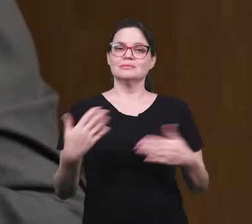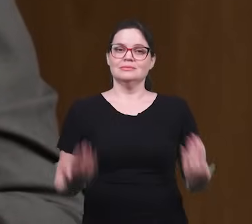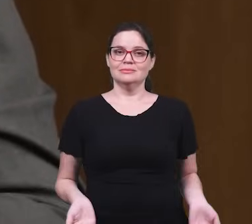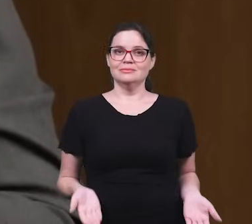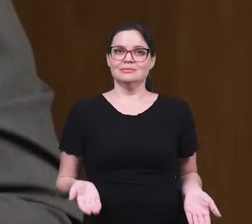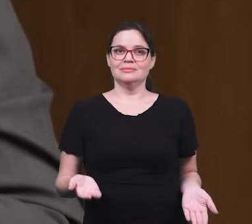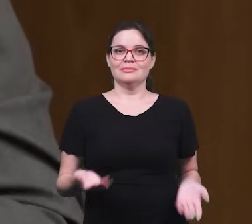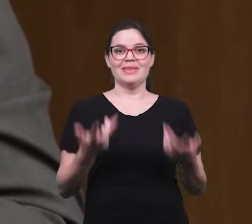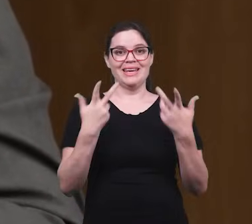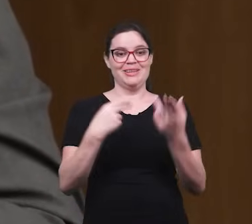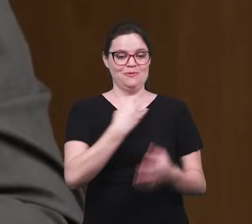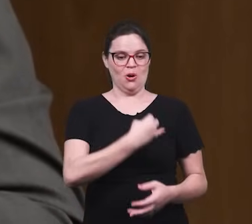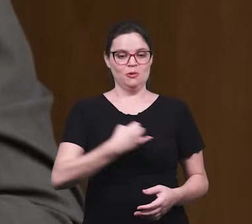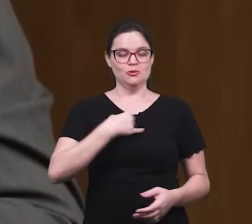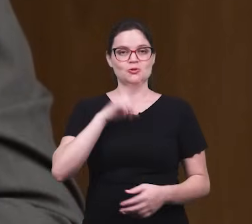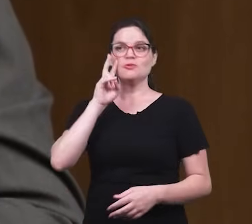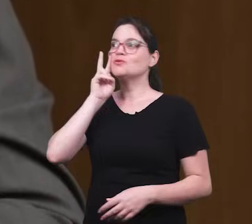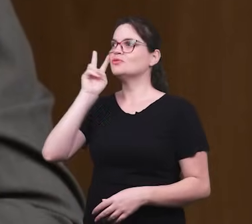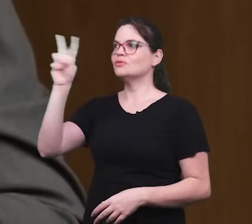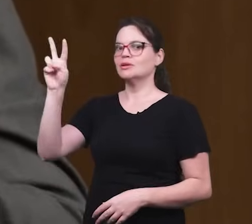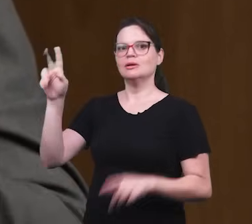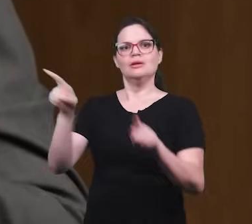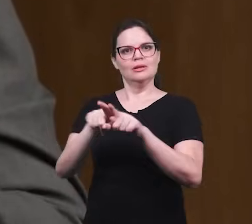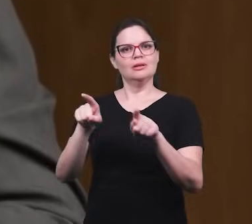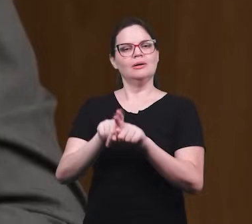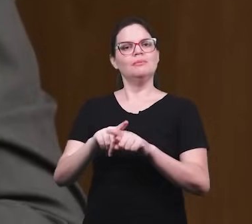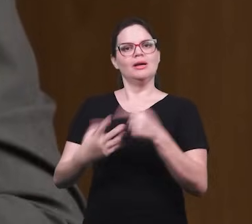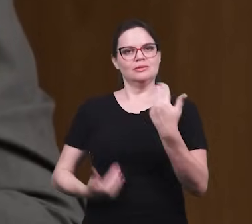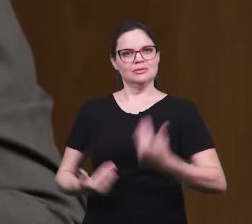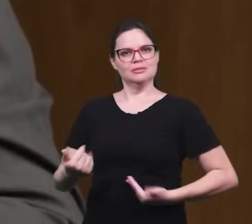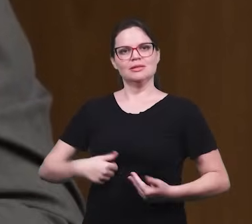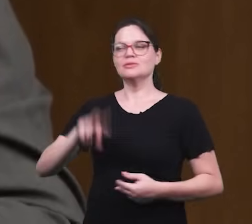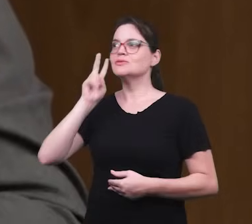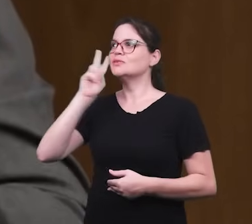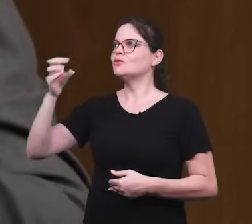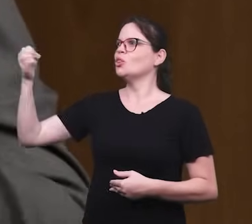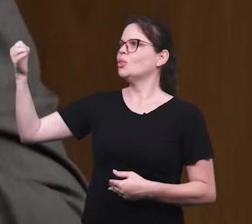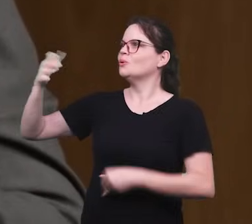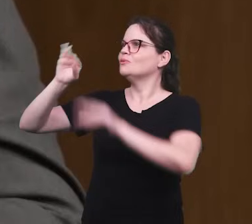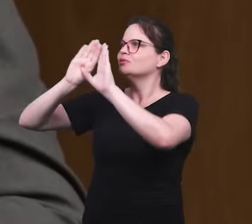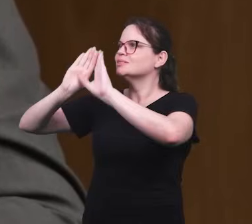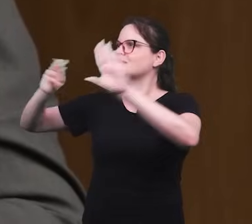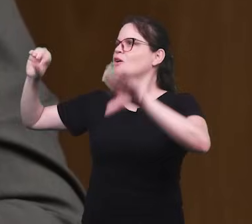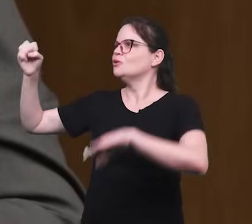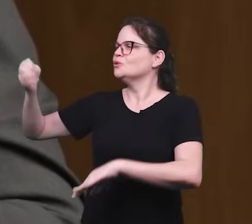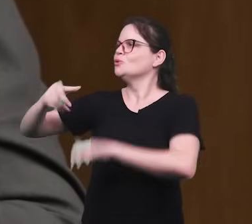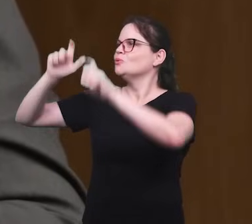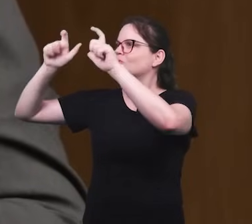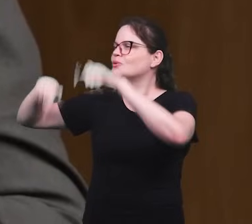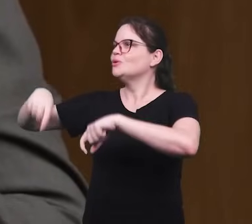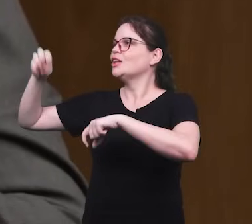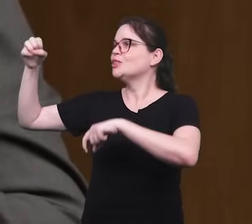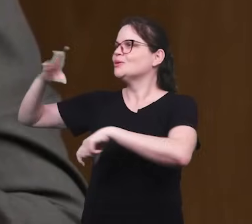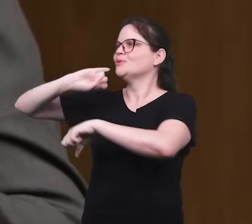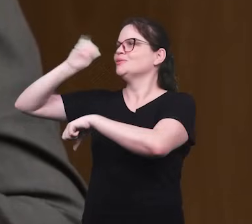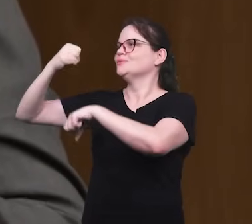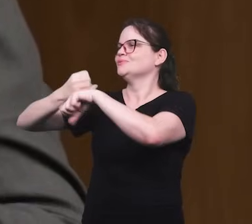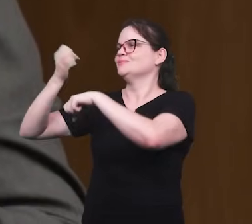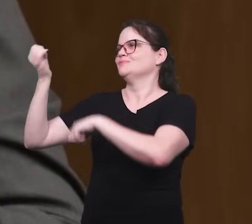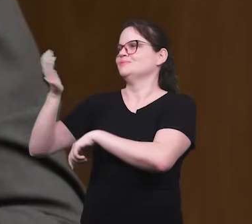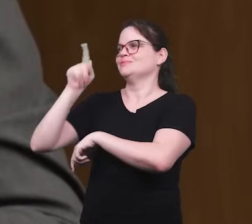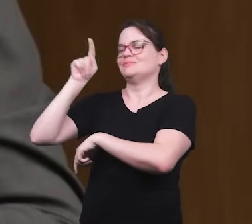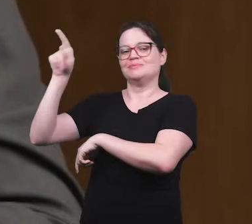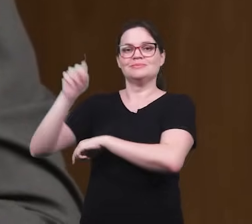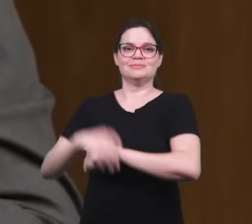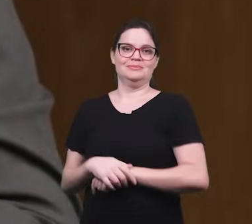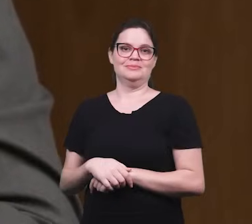Mas, como João viu ali, a igreja vai ver um novo céu, uma nova terra, a nova Jerusalém. E o mais